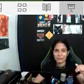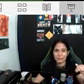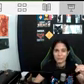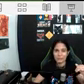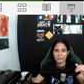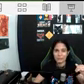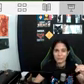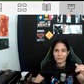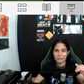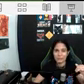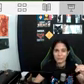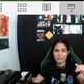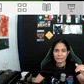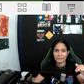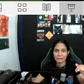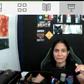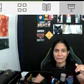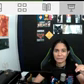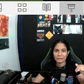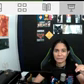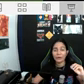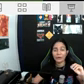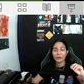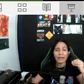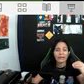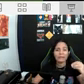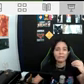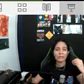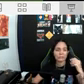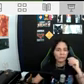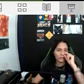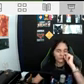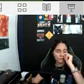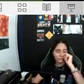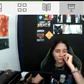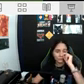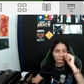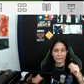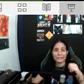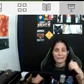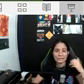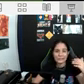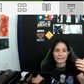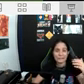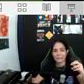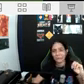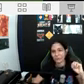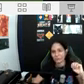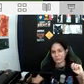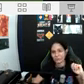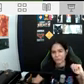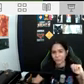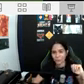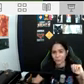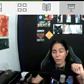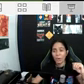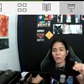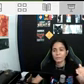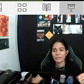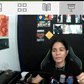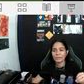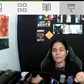Pessoa, 7, 8 horas da manhã, a gente estaria ali com mais de 12 horas de jejum, entre 13 e 14 horas de